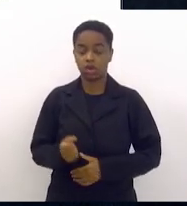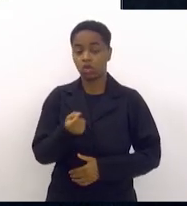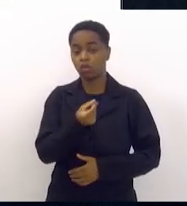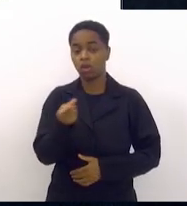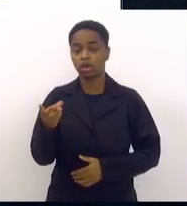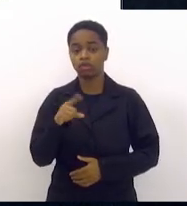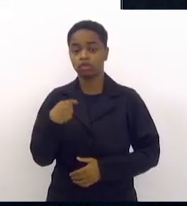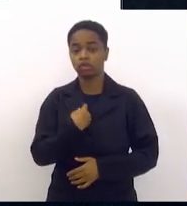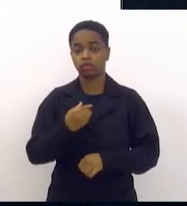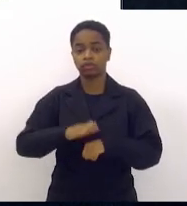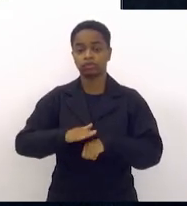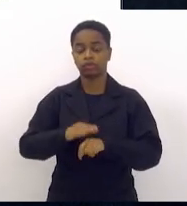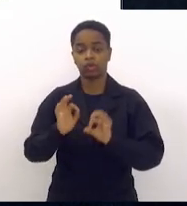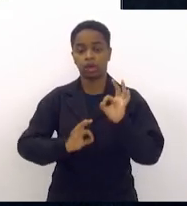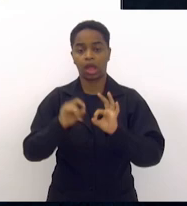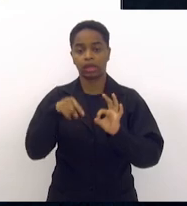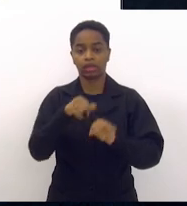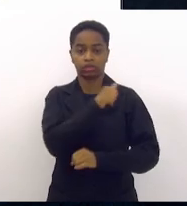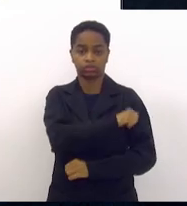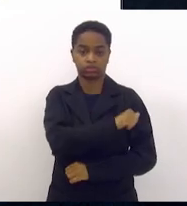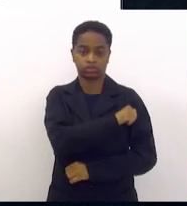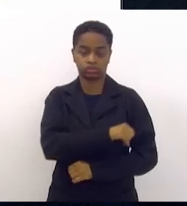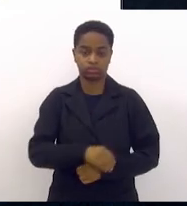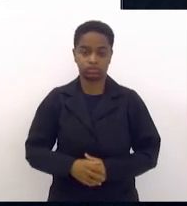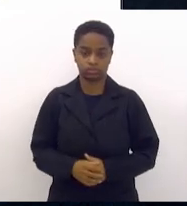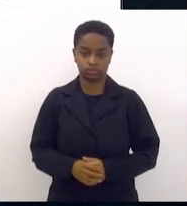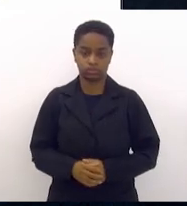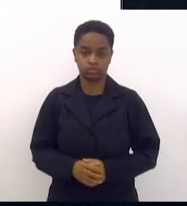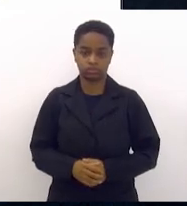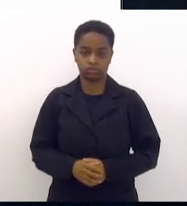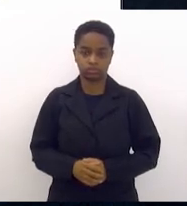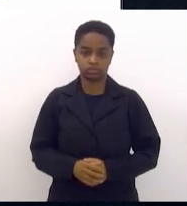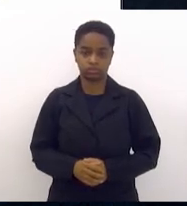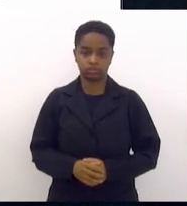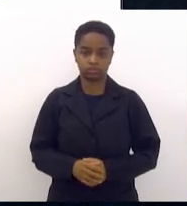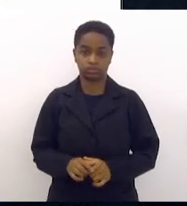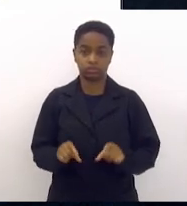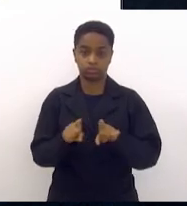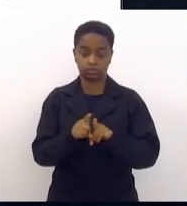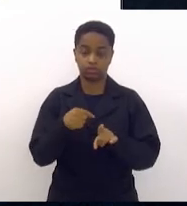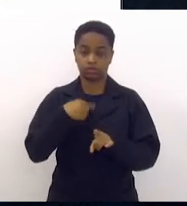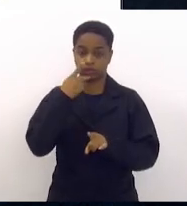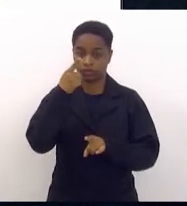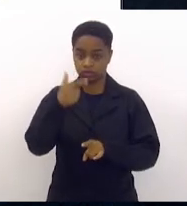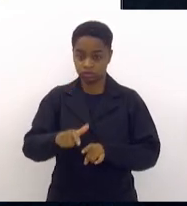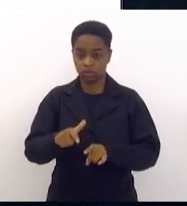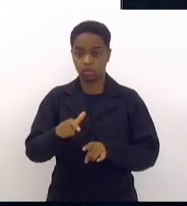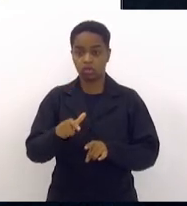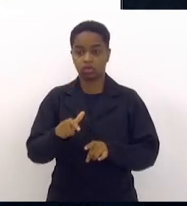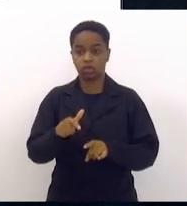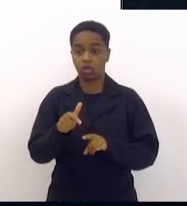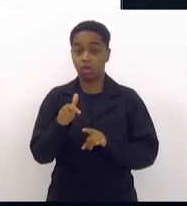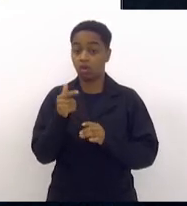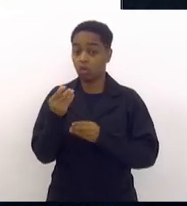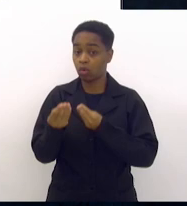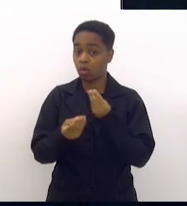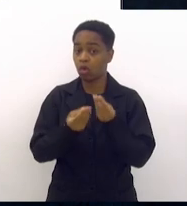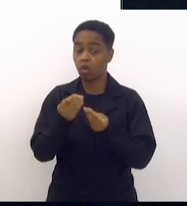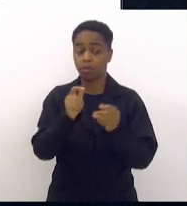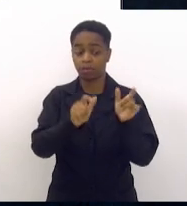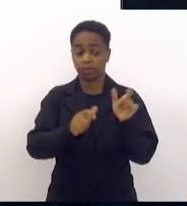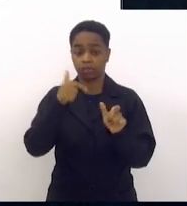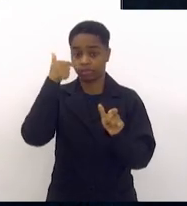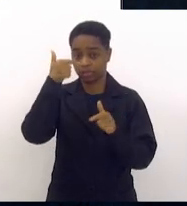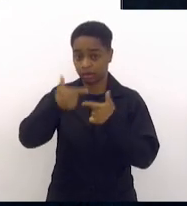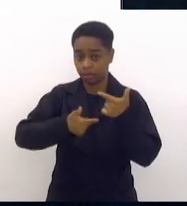ser feito aqui no estado do Rio e volto a repetir em que condições de trabalho de